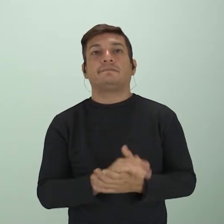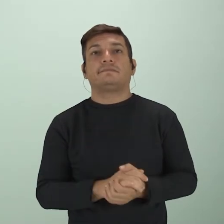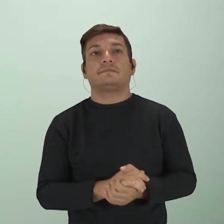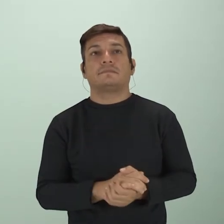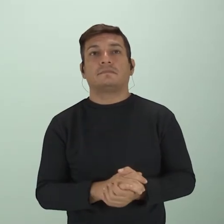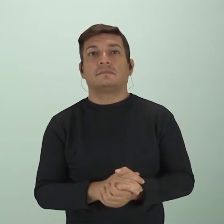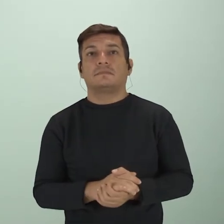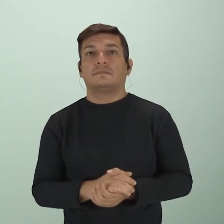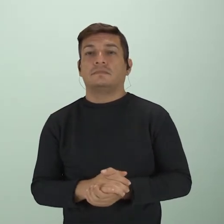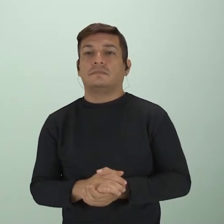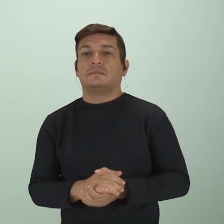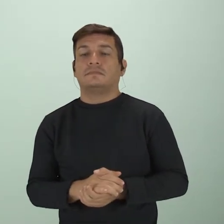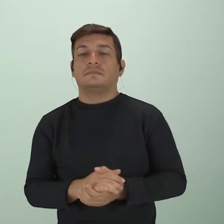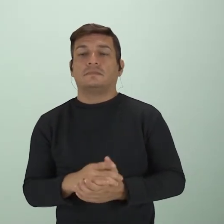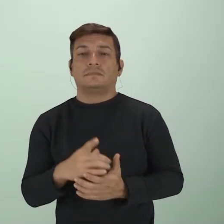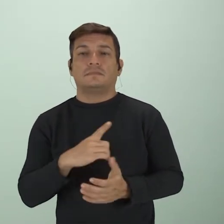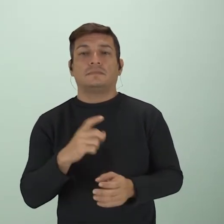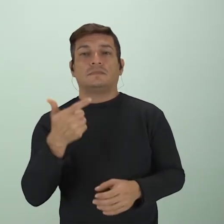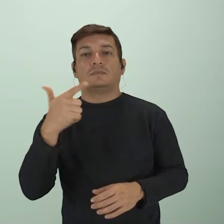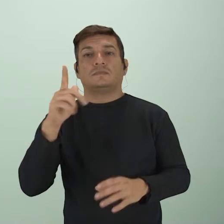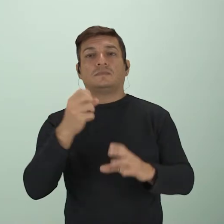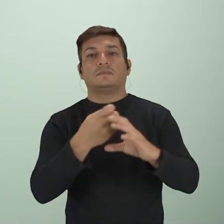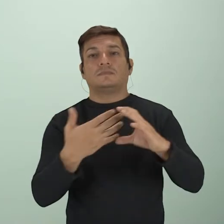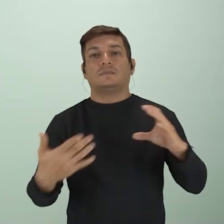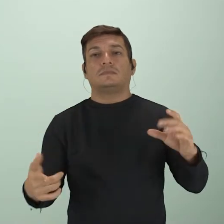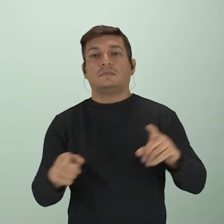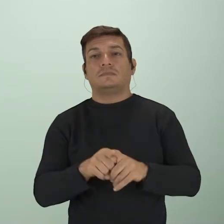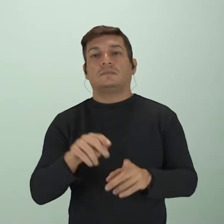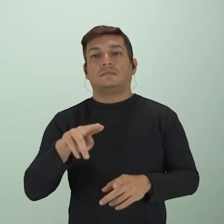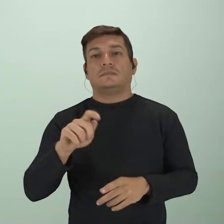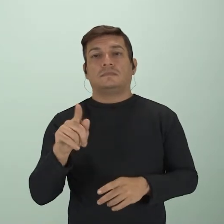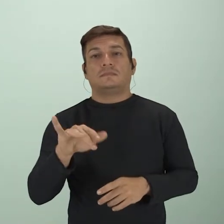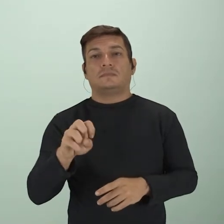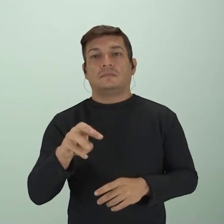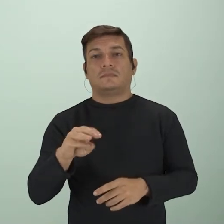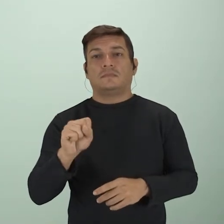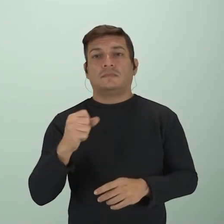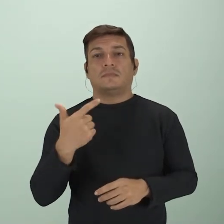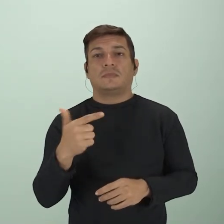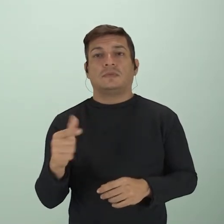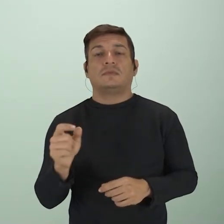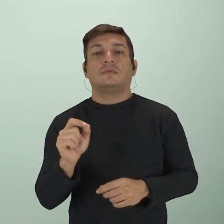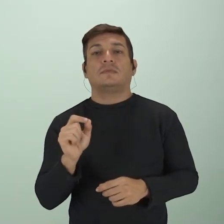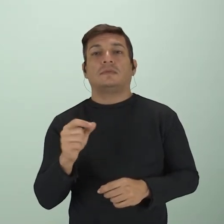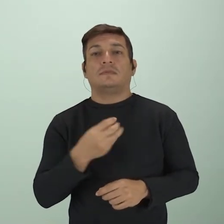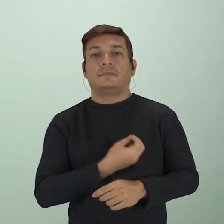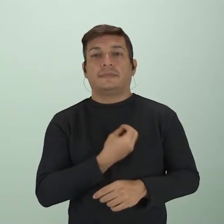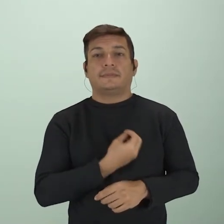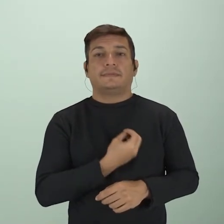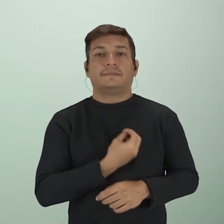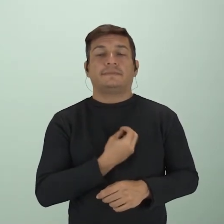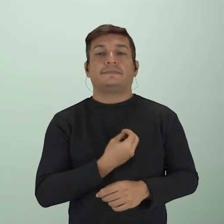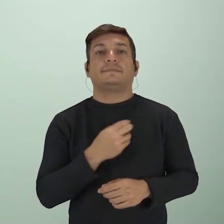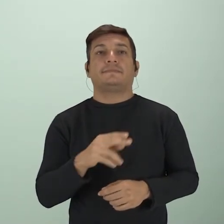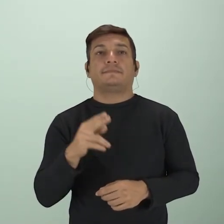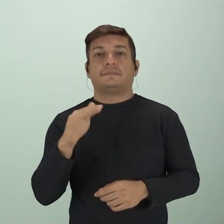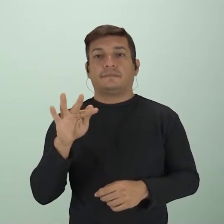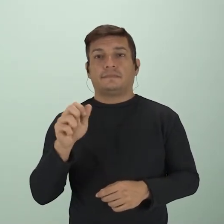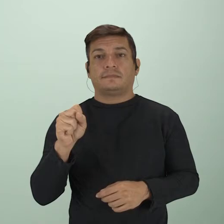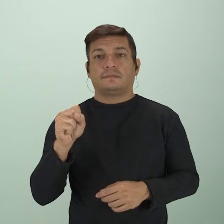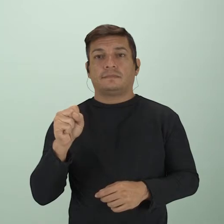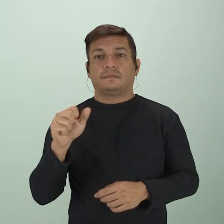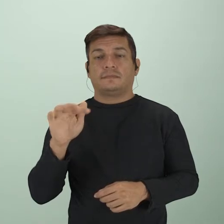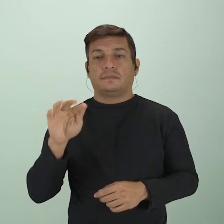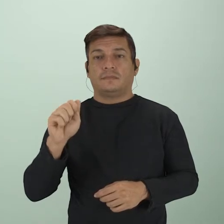Agora, tinha uma outra característica do nazismo que não estava presente no fascismo na